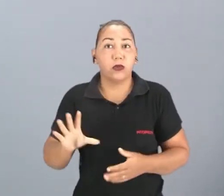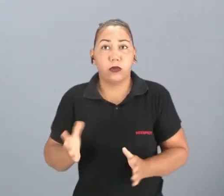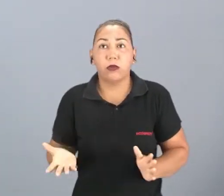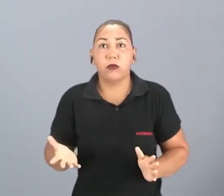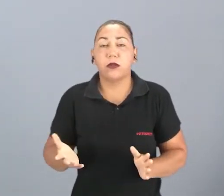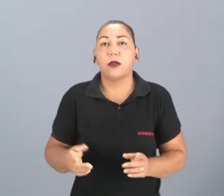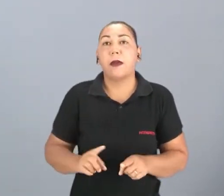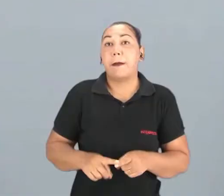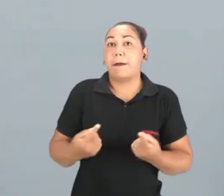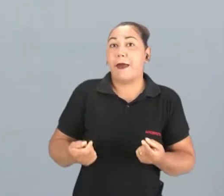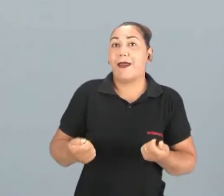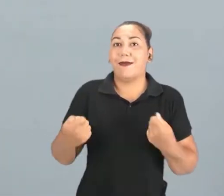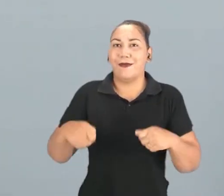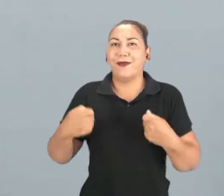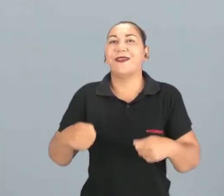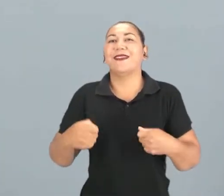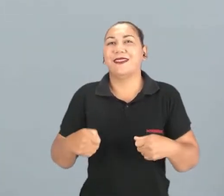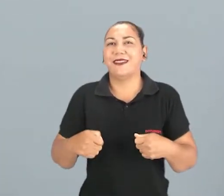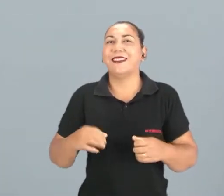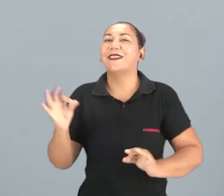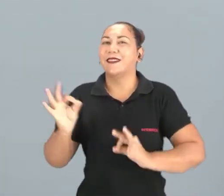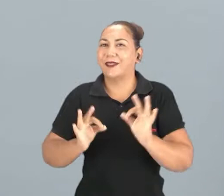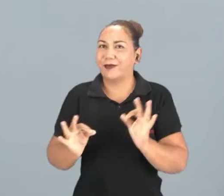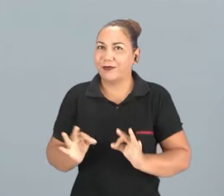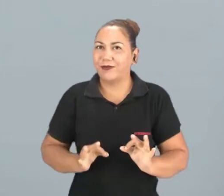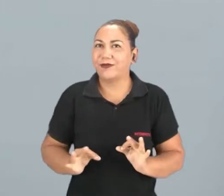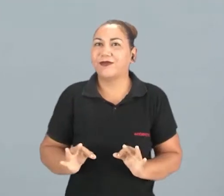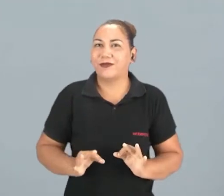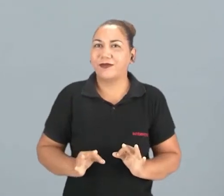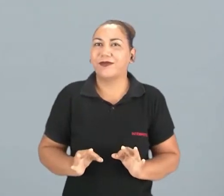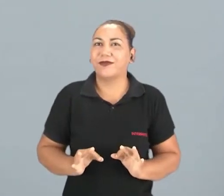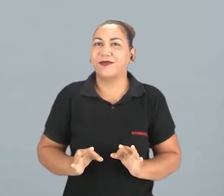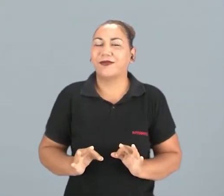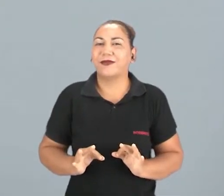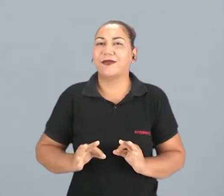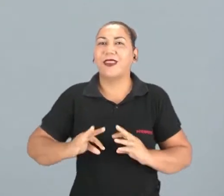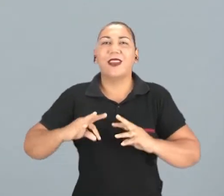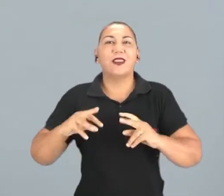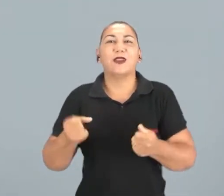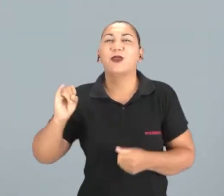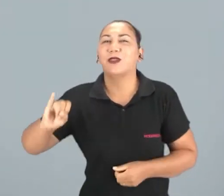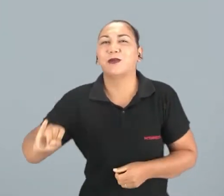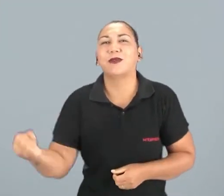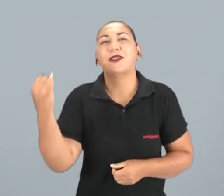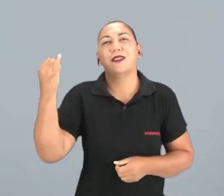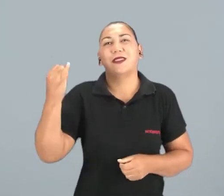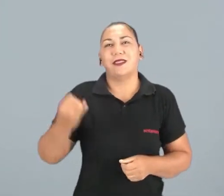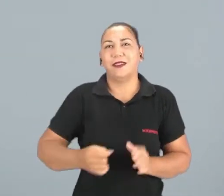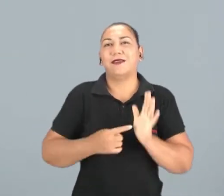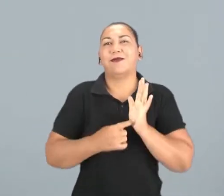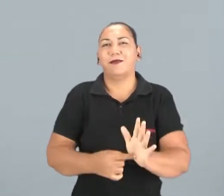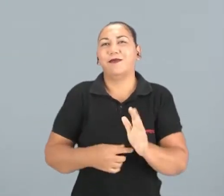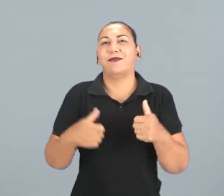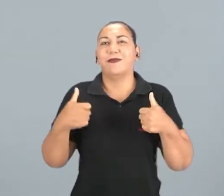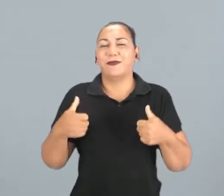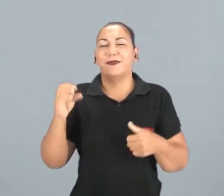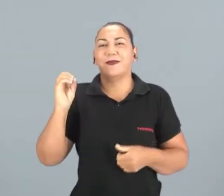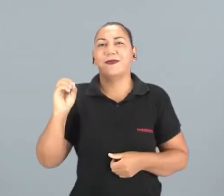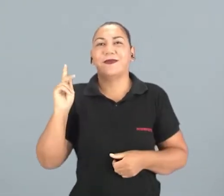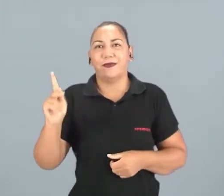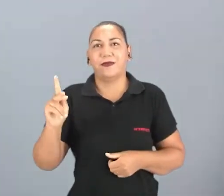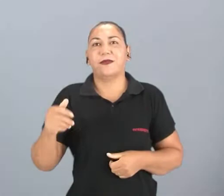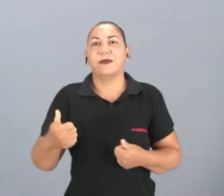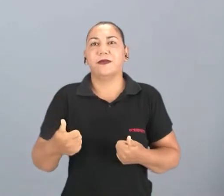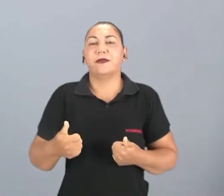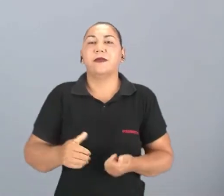é bom a gente começar a se preparar de agora, para que a gente esteja certo e preparado para todas as oportunidades que aparecerem, ok? Então vamos lá, voltando